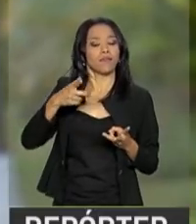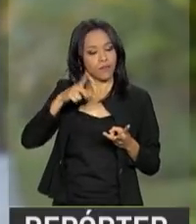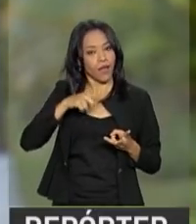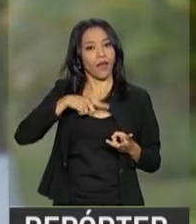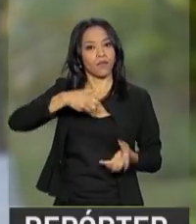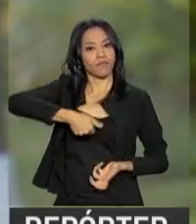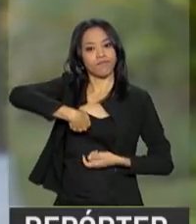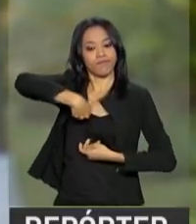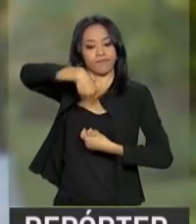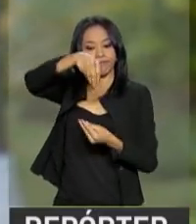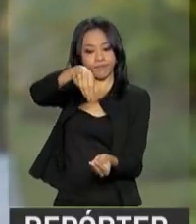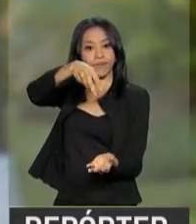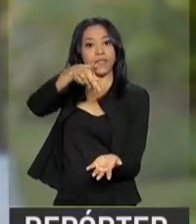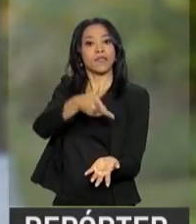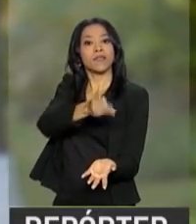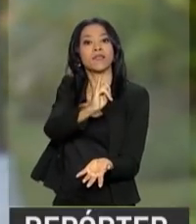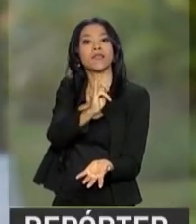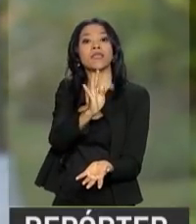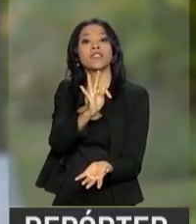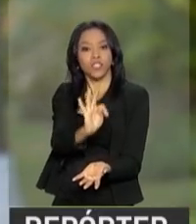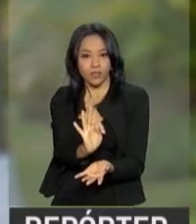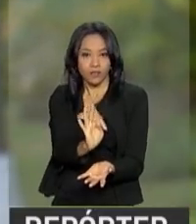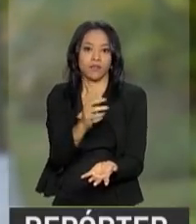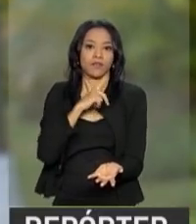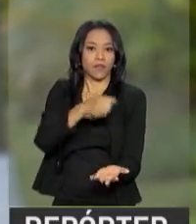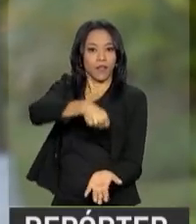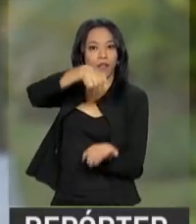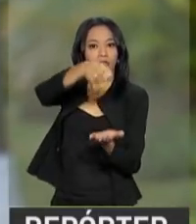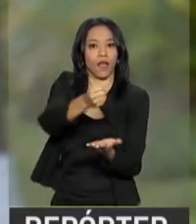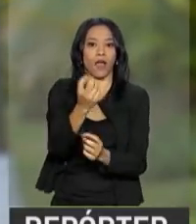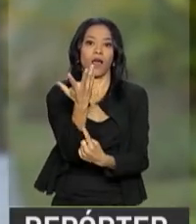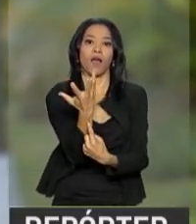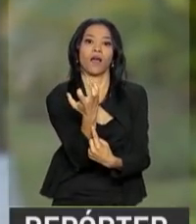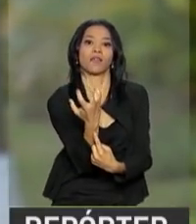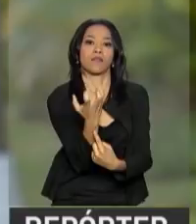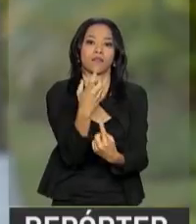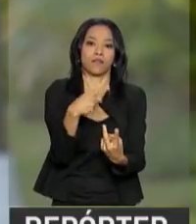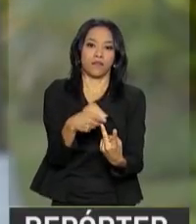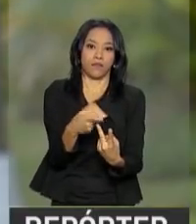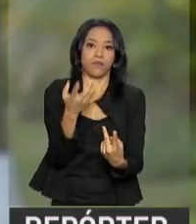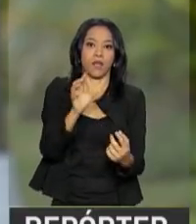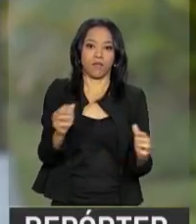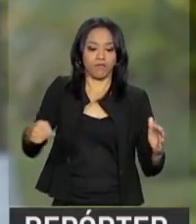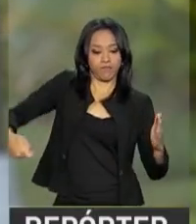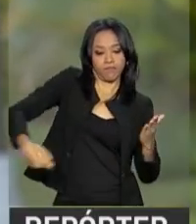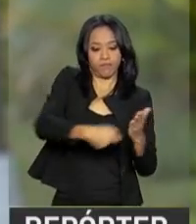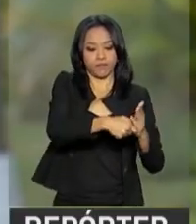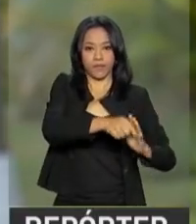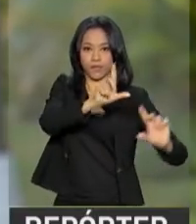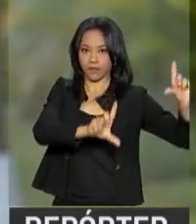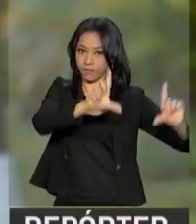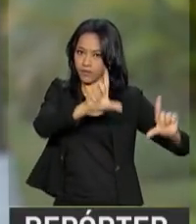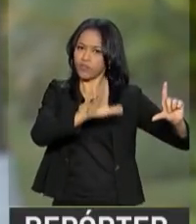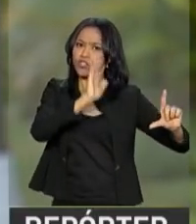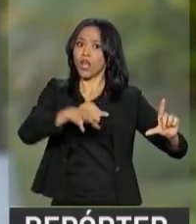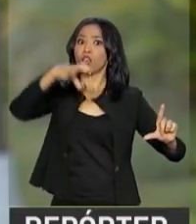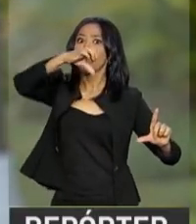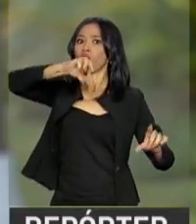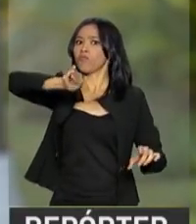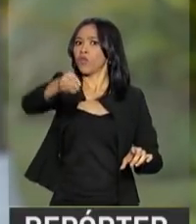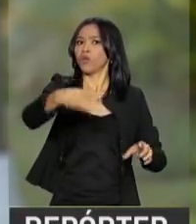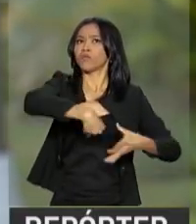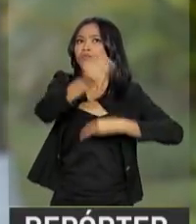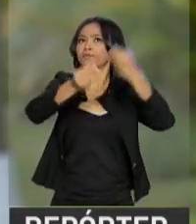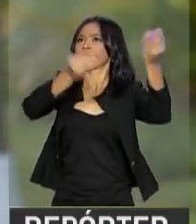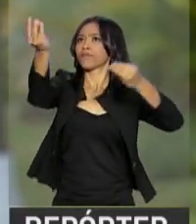kits com antenas e receptores já foram entregues 9 milhões de kits em todo o país já a